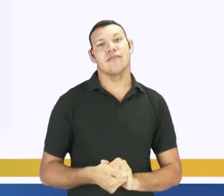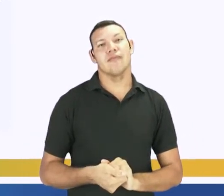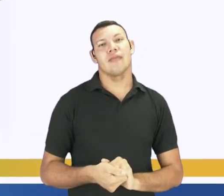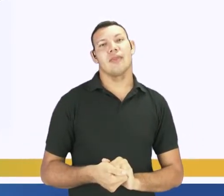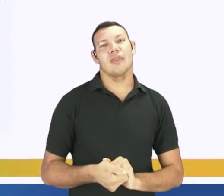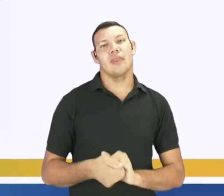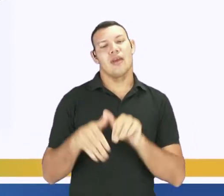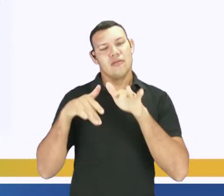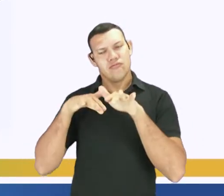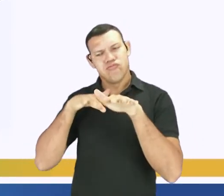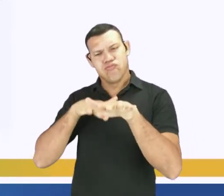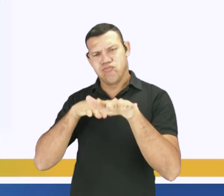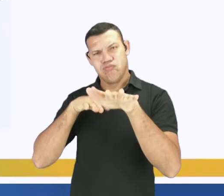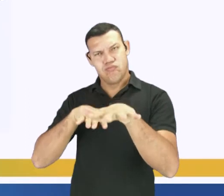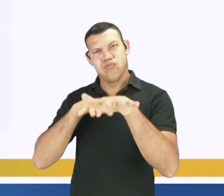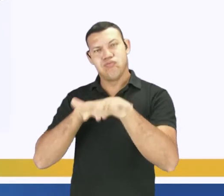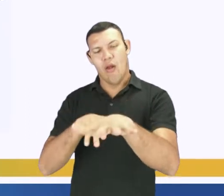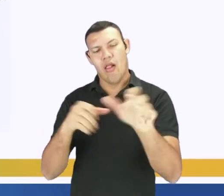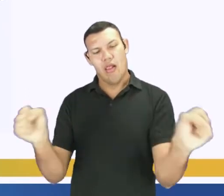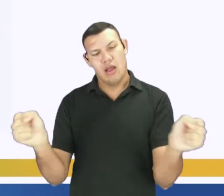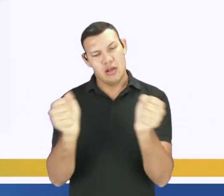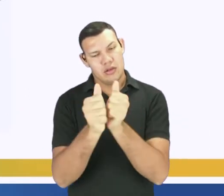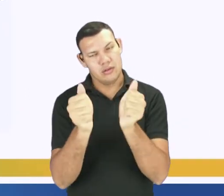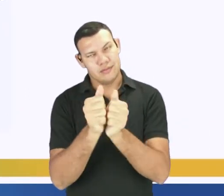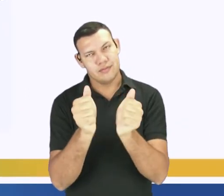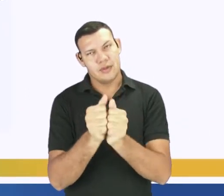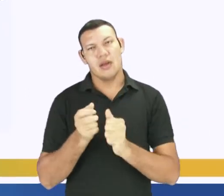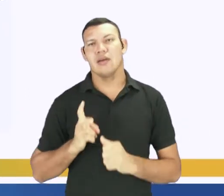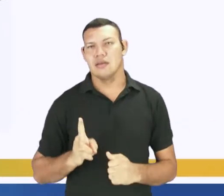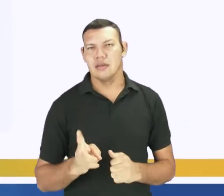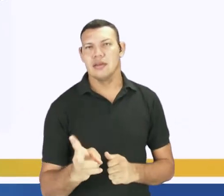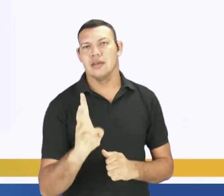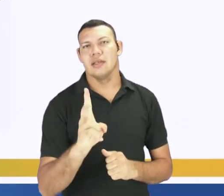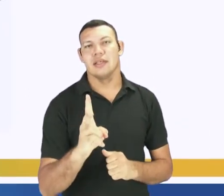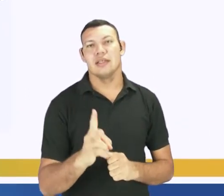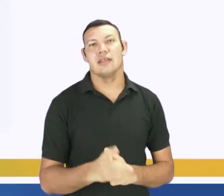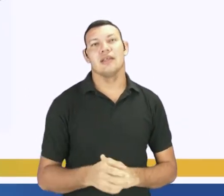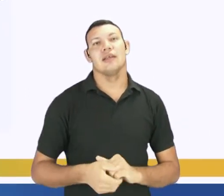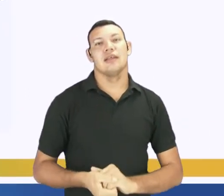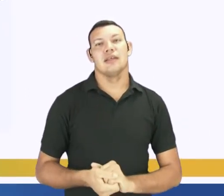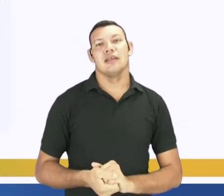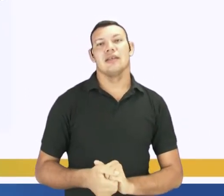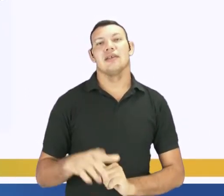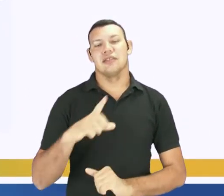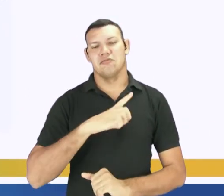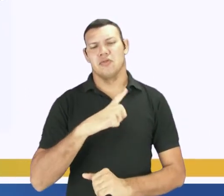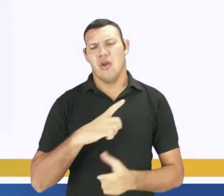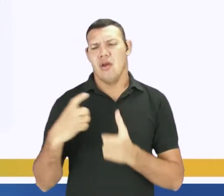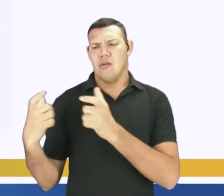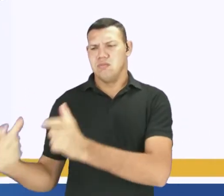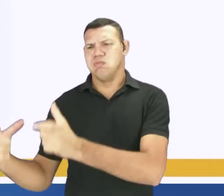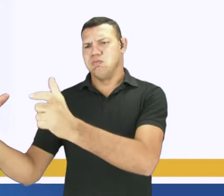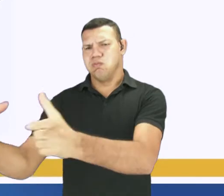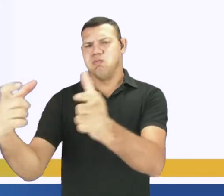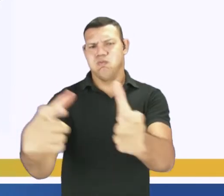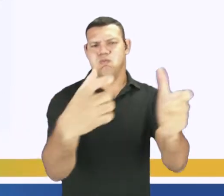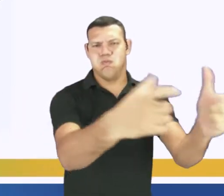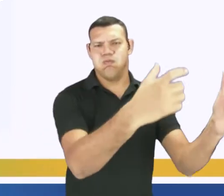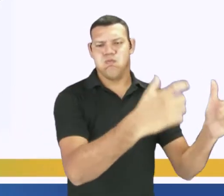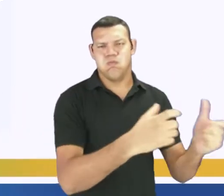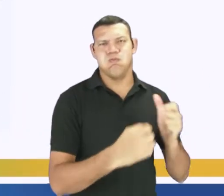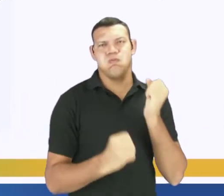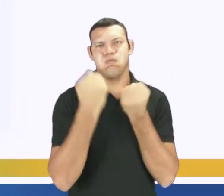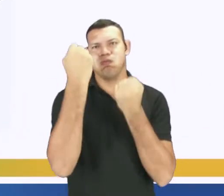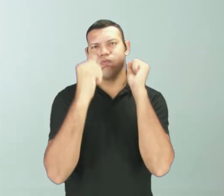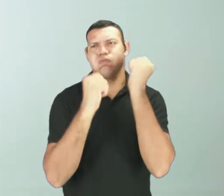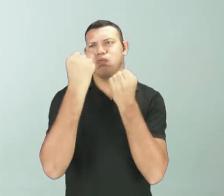que vai acontecer junto, contínuo. À medida que se tem mais empresa, eu preciso de mais gente para trabalhar. E agora eu pergunto para vocês, quem